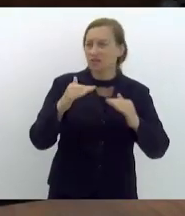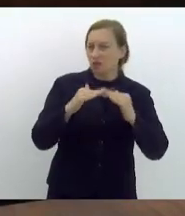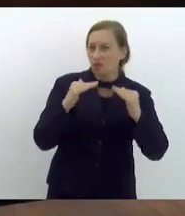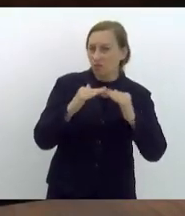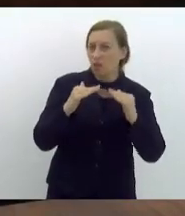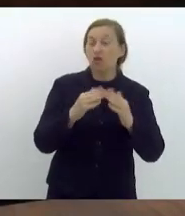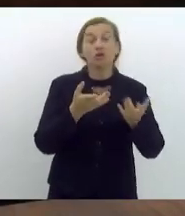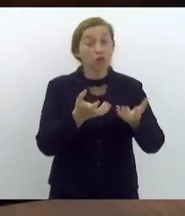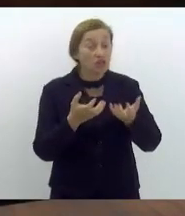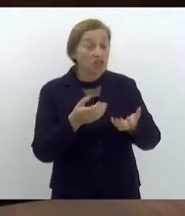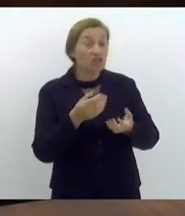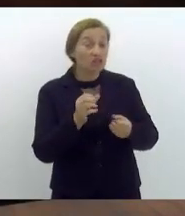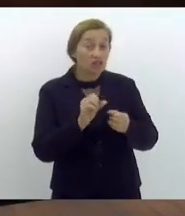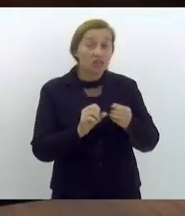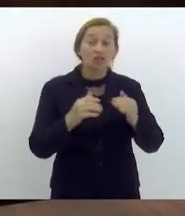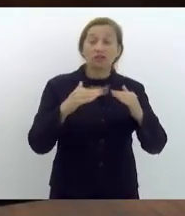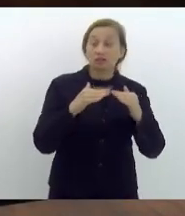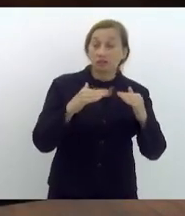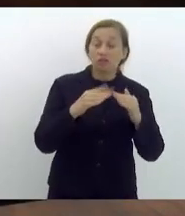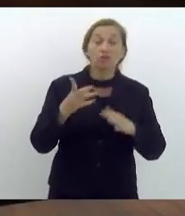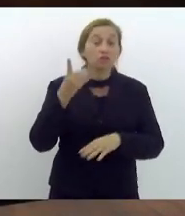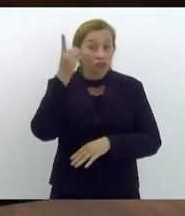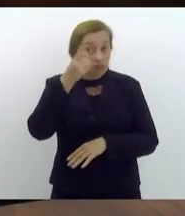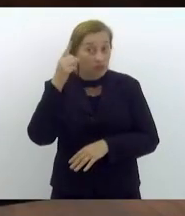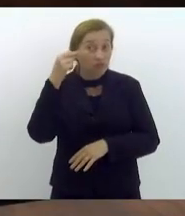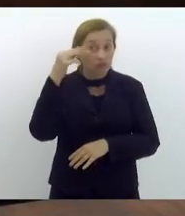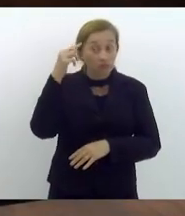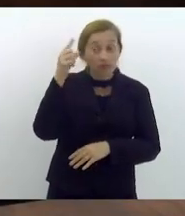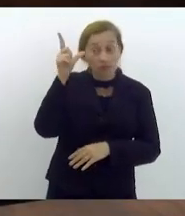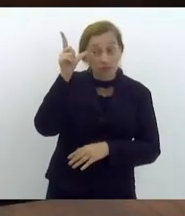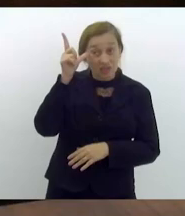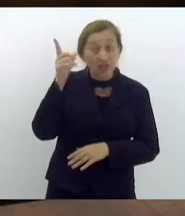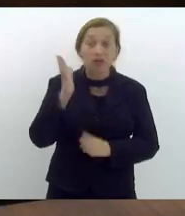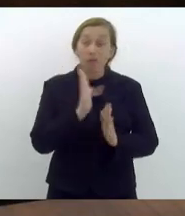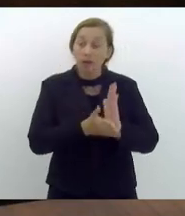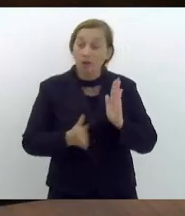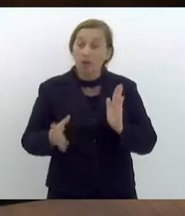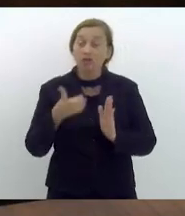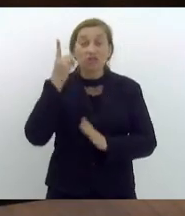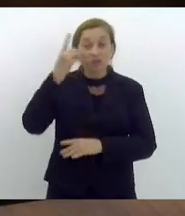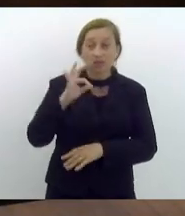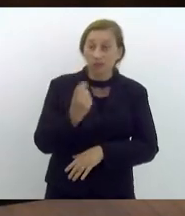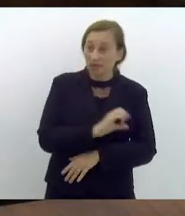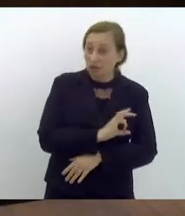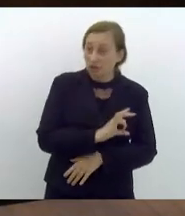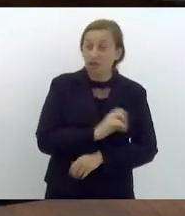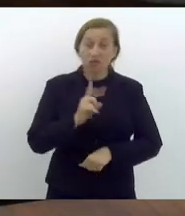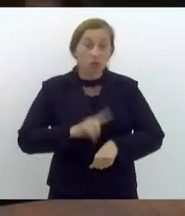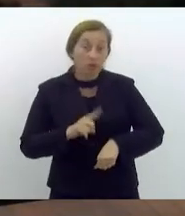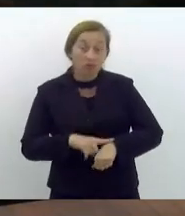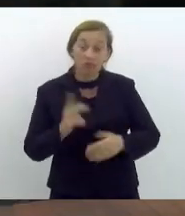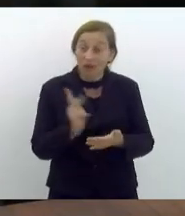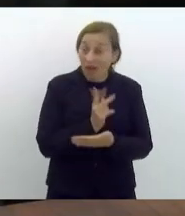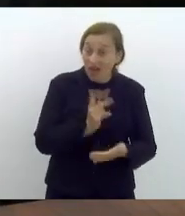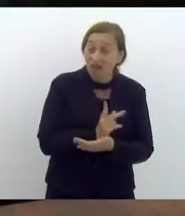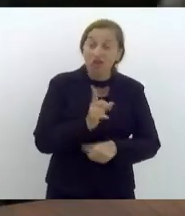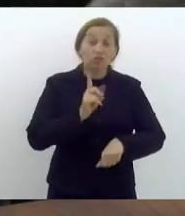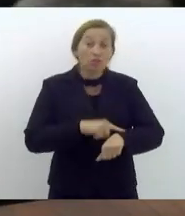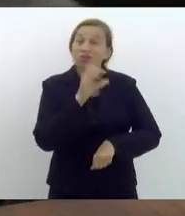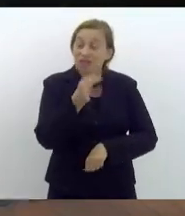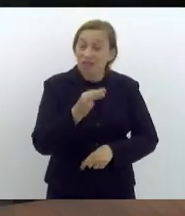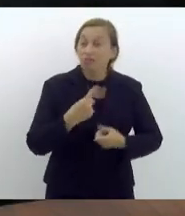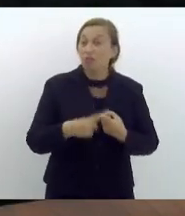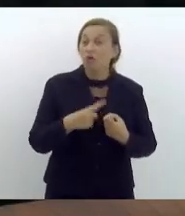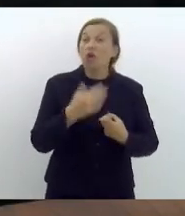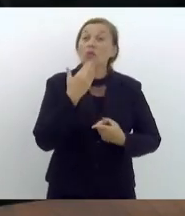com a deputada Lucinha inclusive o pela ordem quando a deputada Marta Rocha falou que tava no momento errado Foi um momento certo